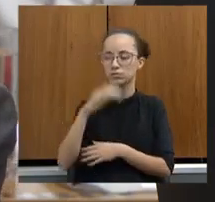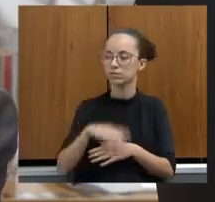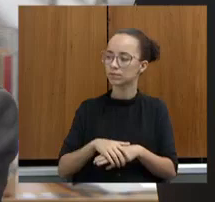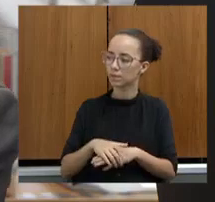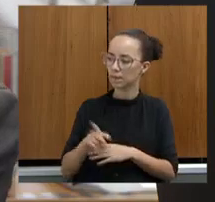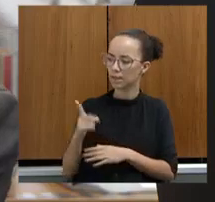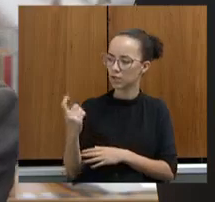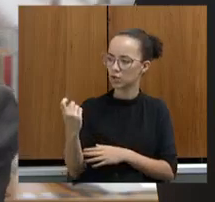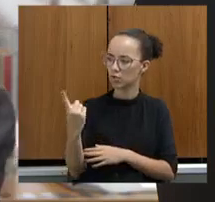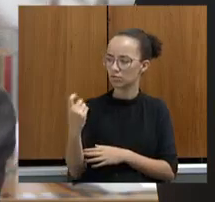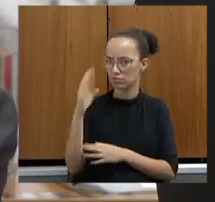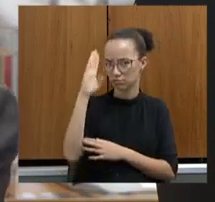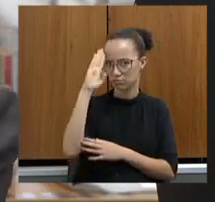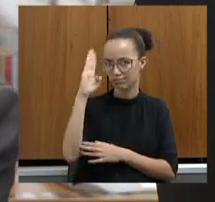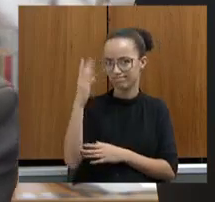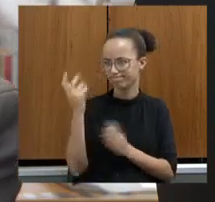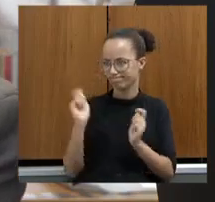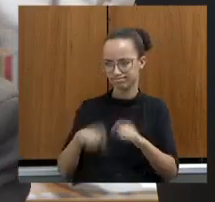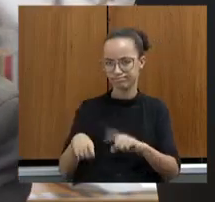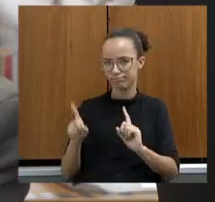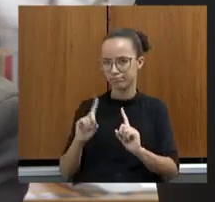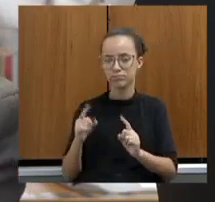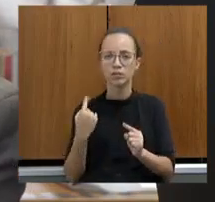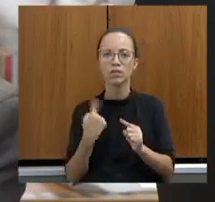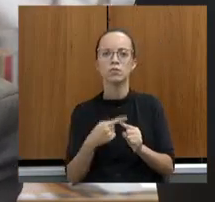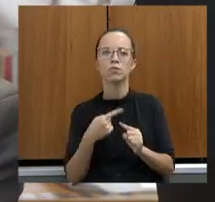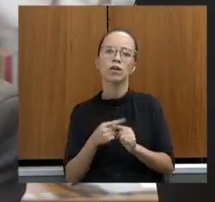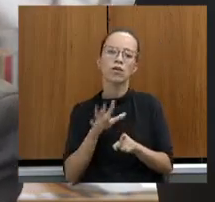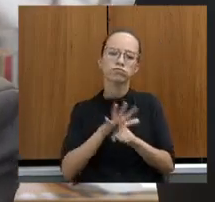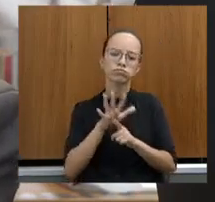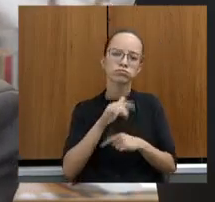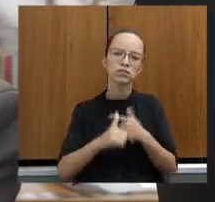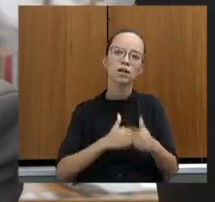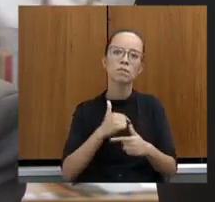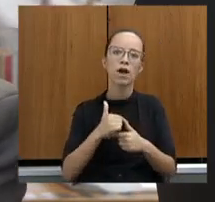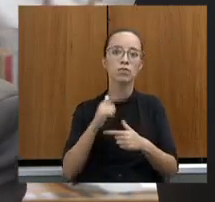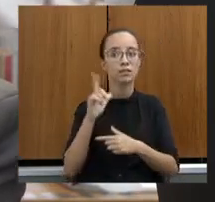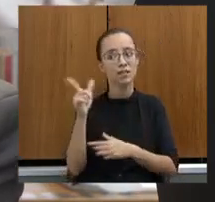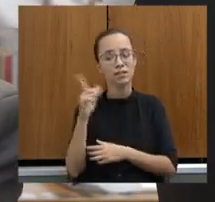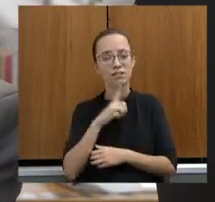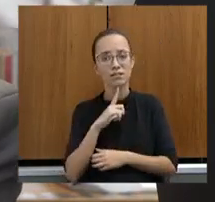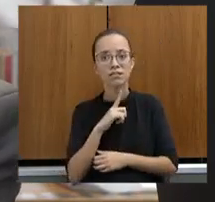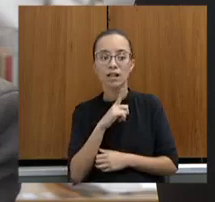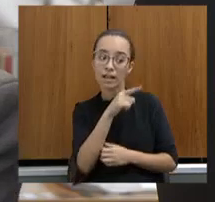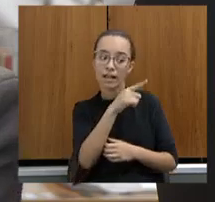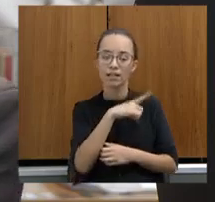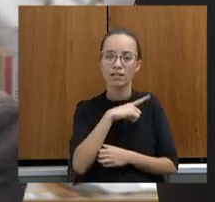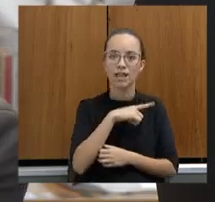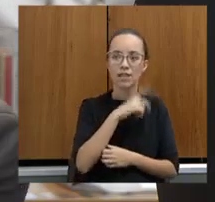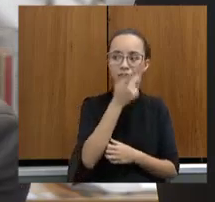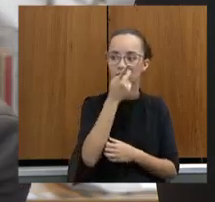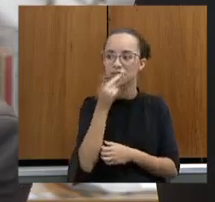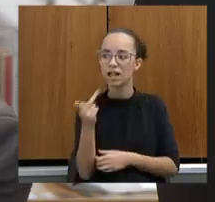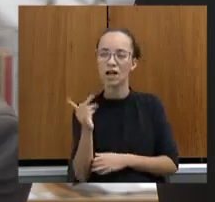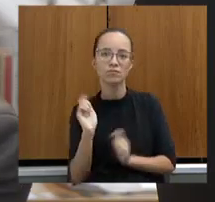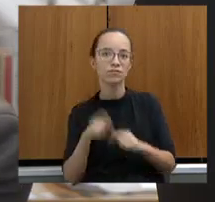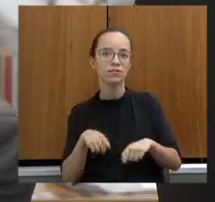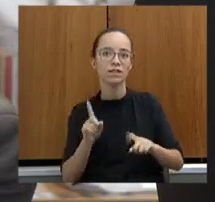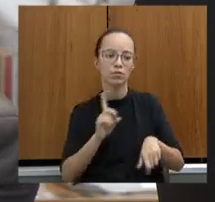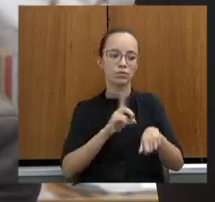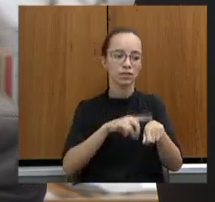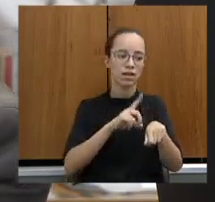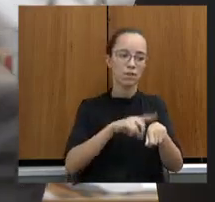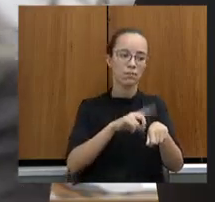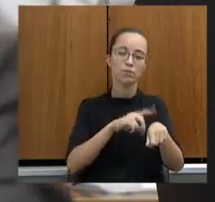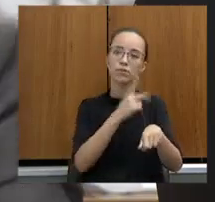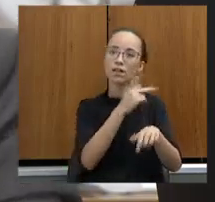tá sendo escalado sozinho não tem jeito porque o volume de trabalho que ela tem não permite ela não permite nem compartilhar tempo mais